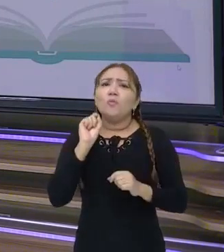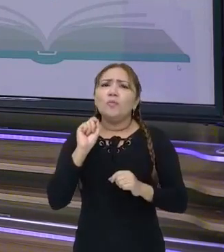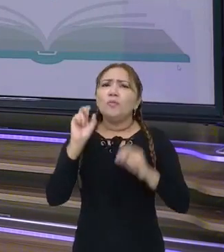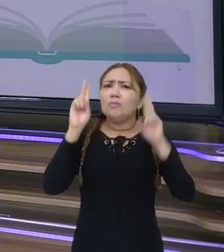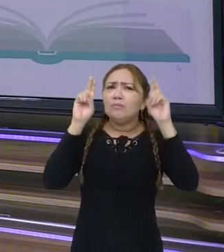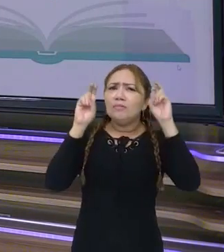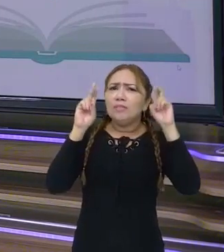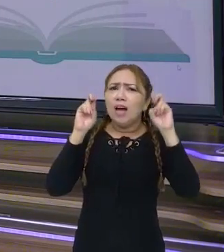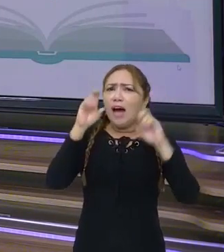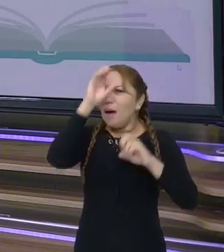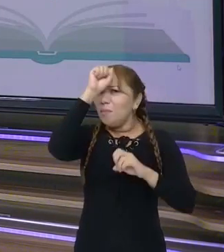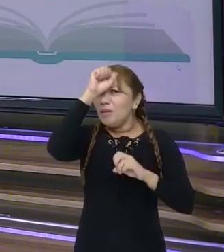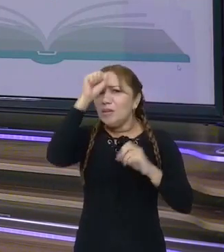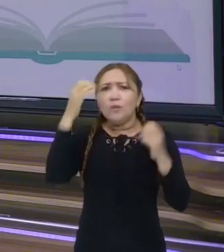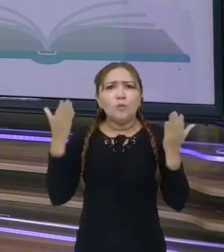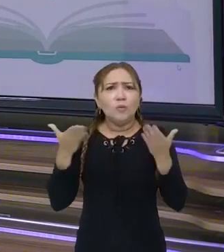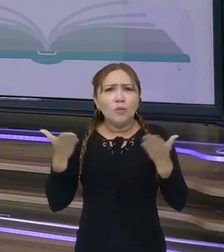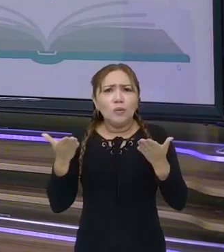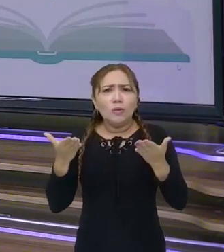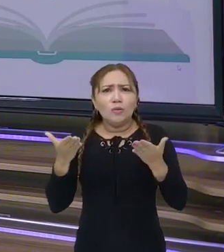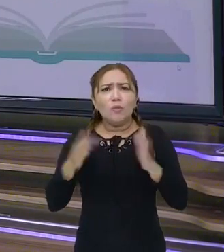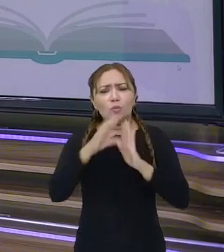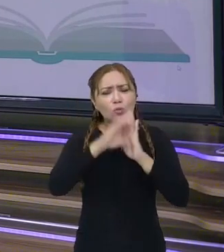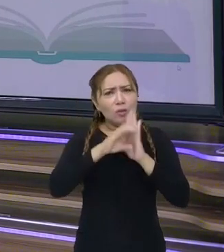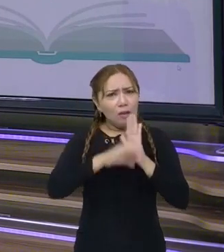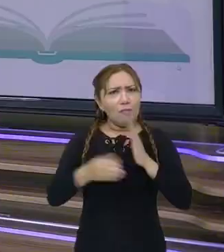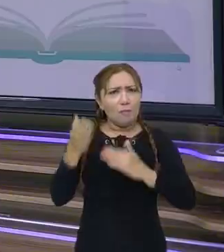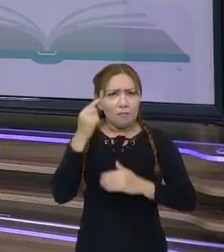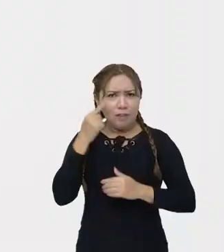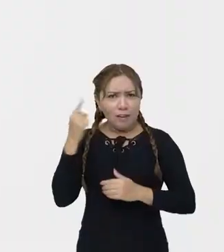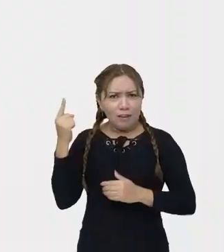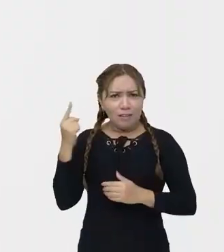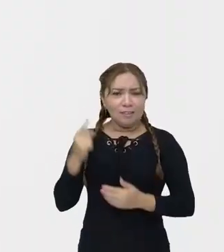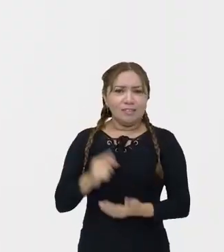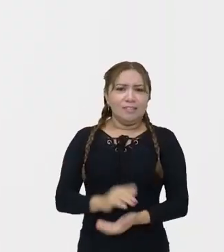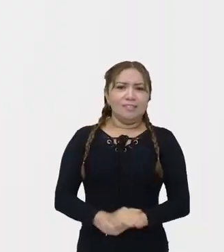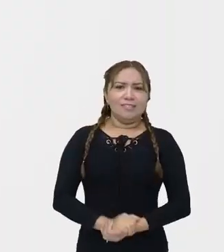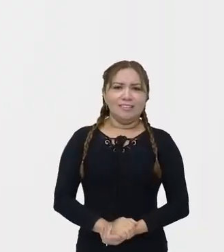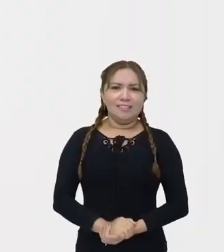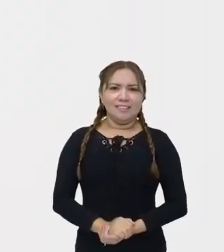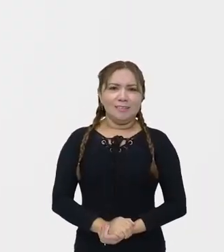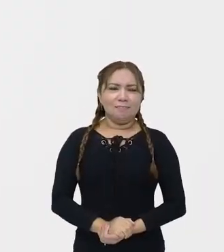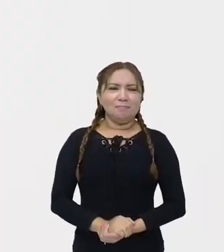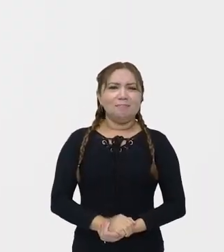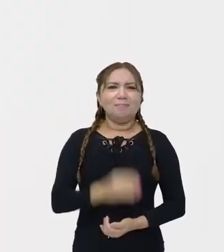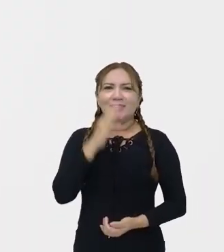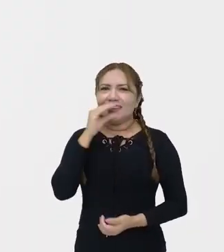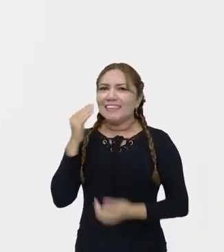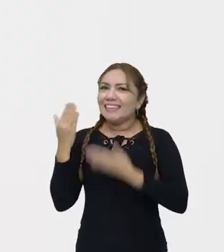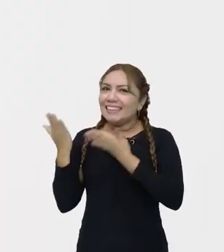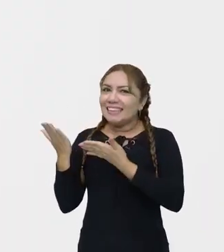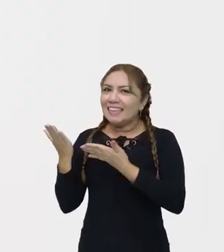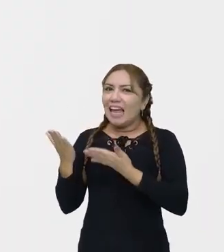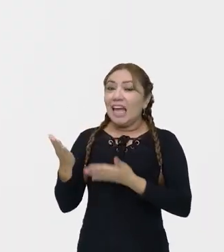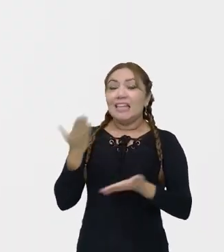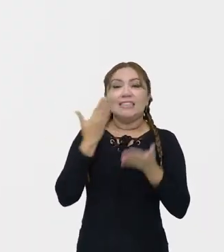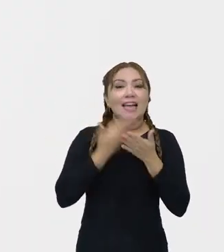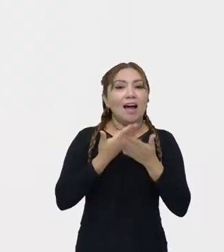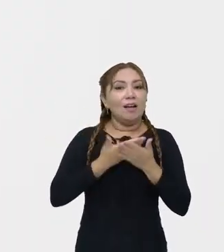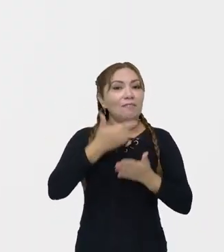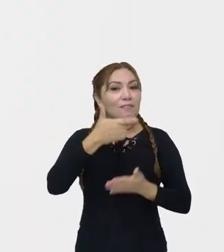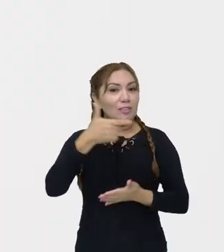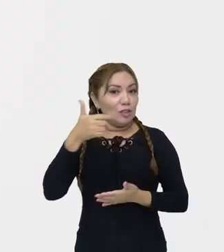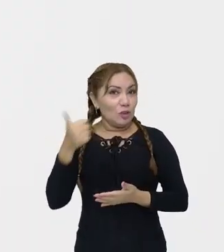eixo, a nossa habilidade, também os nossos conteúdos. Vamos lá? Crianças, essa é a nossa aula